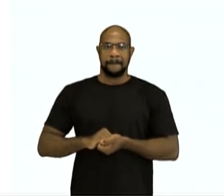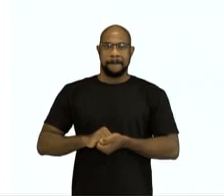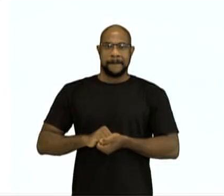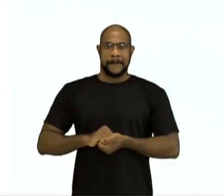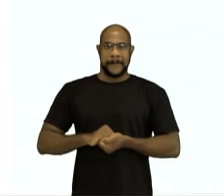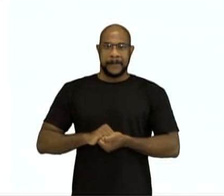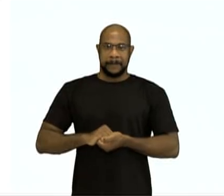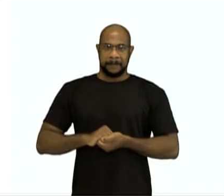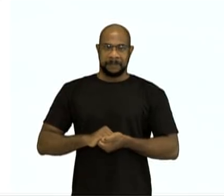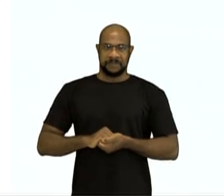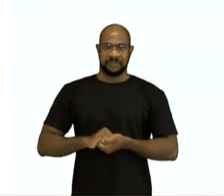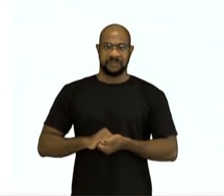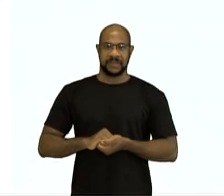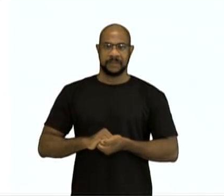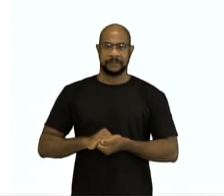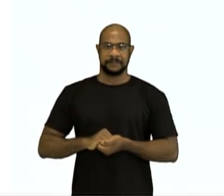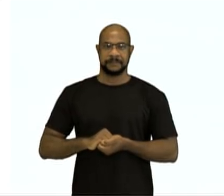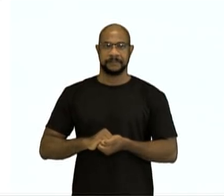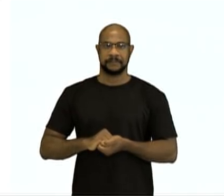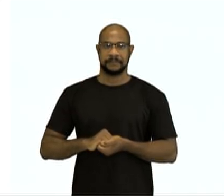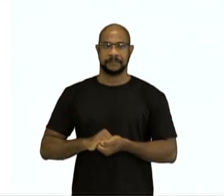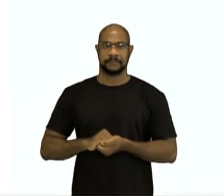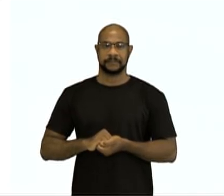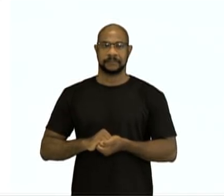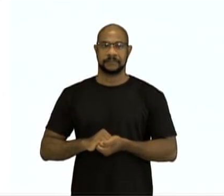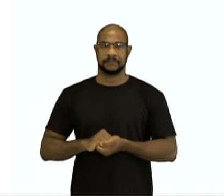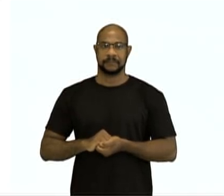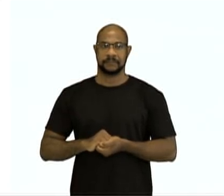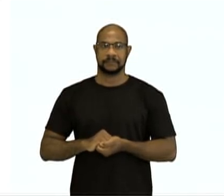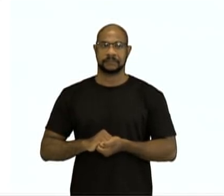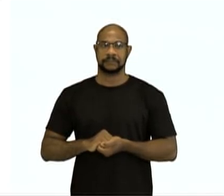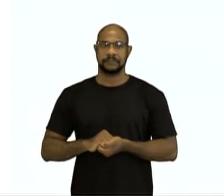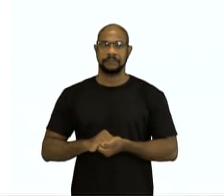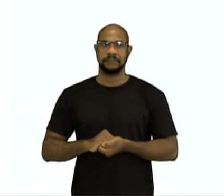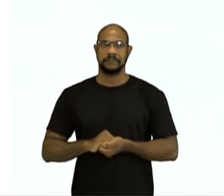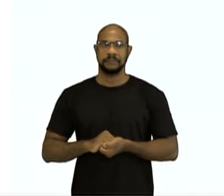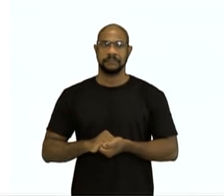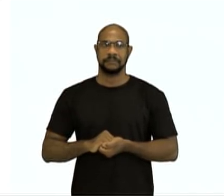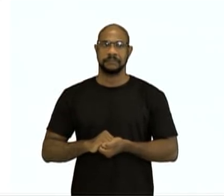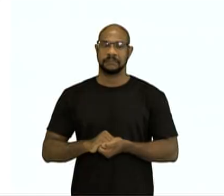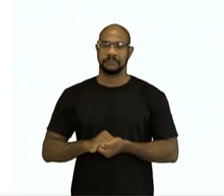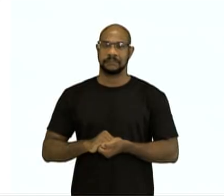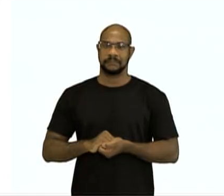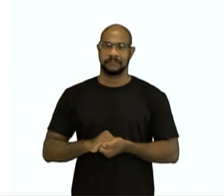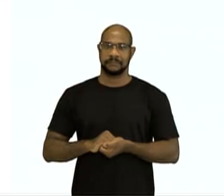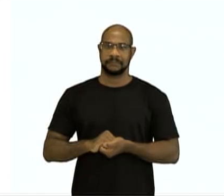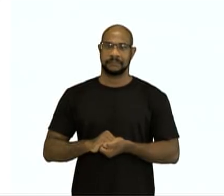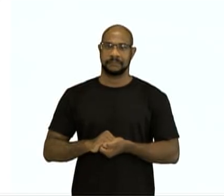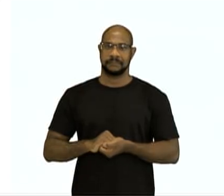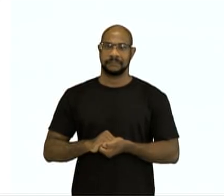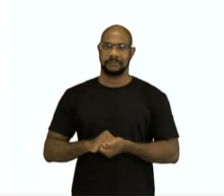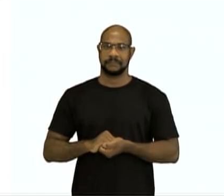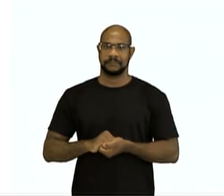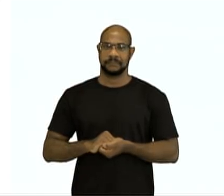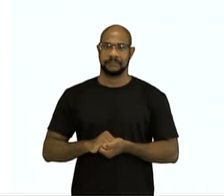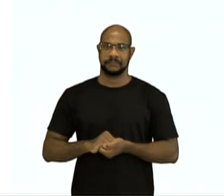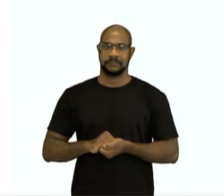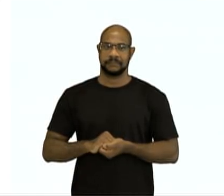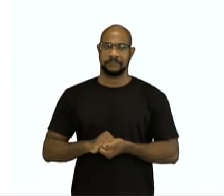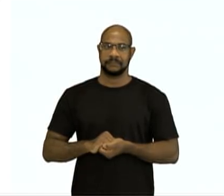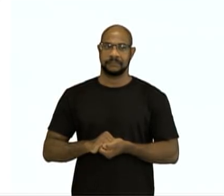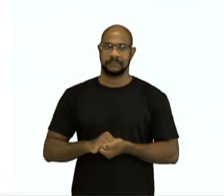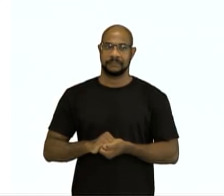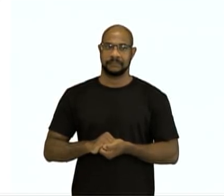2018 FIFA tournament. By Hamza Handel, 13 June 2018, 2. Então,